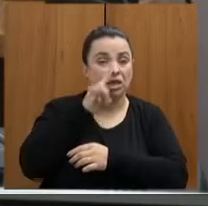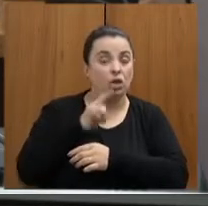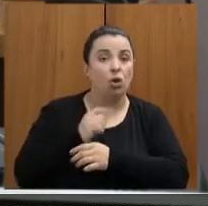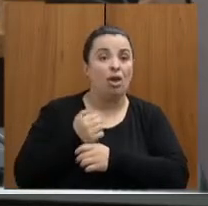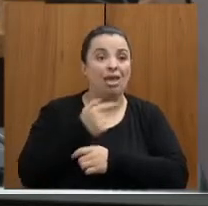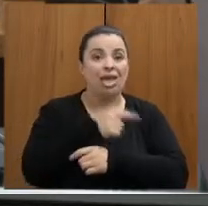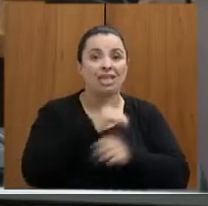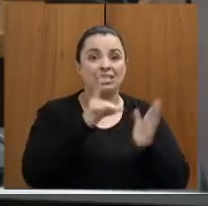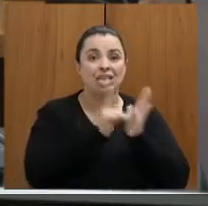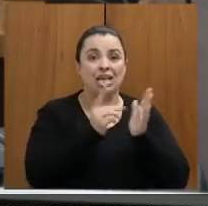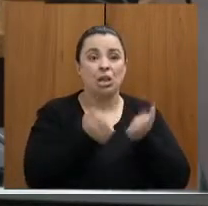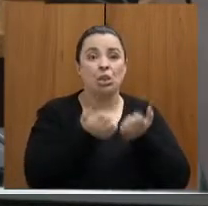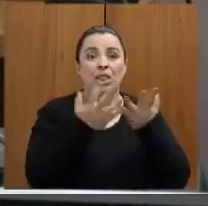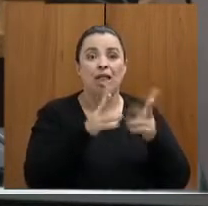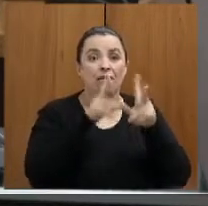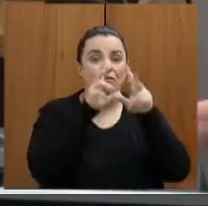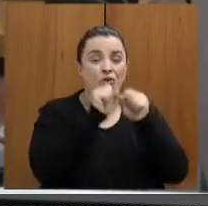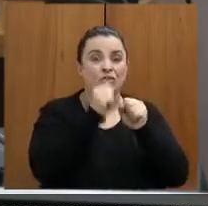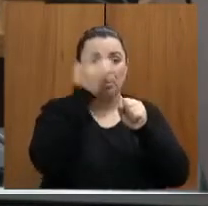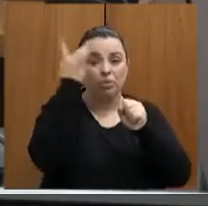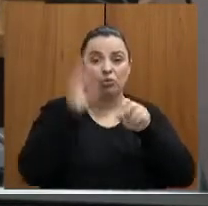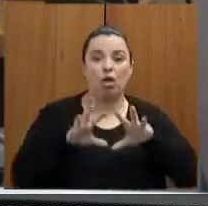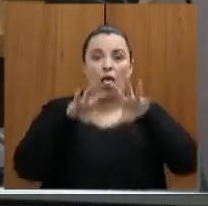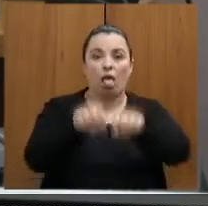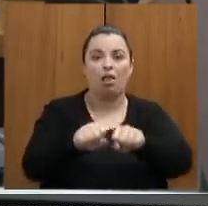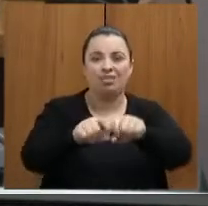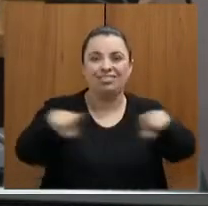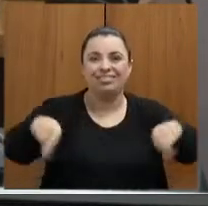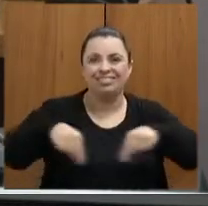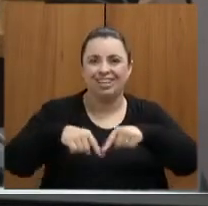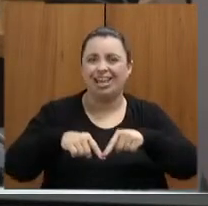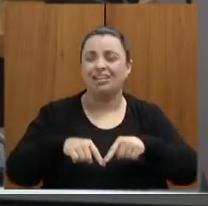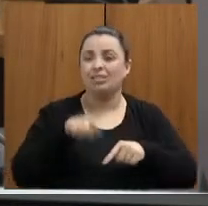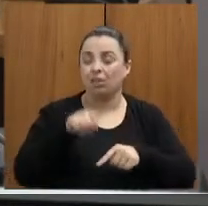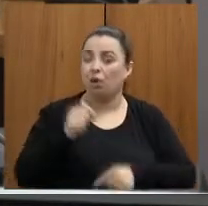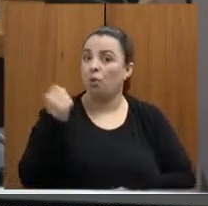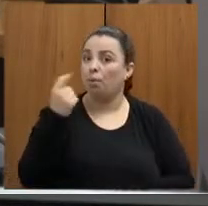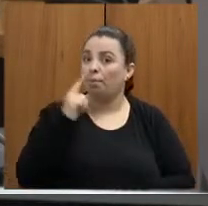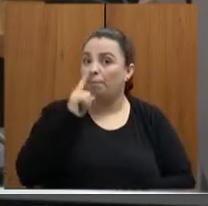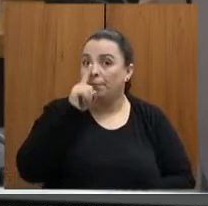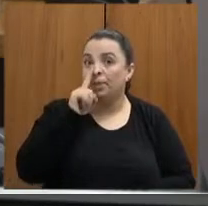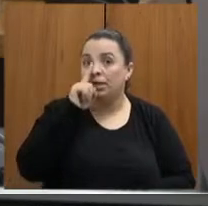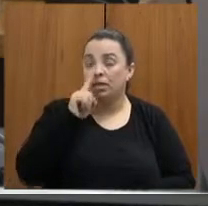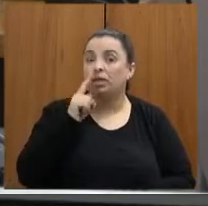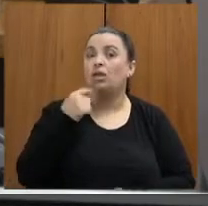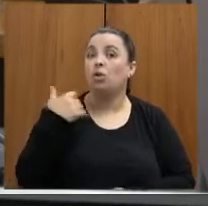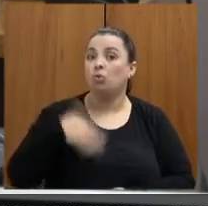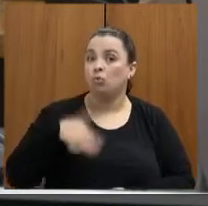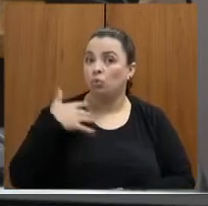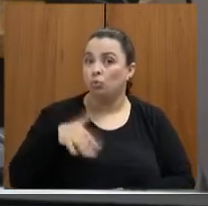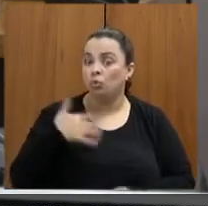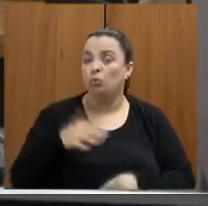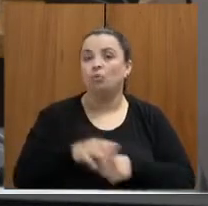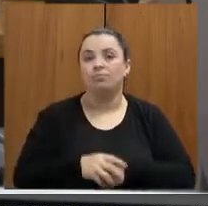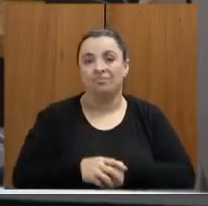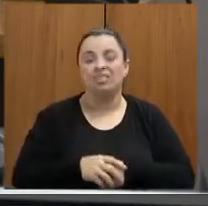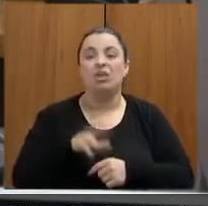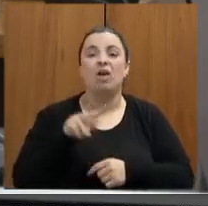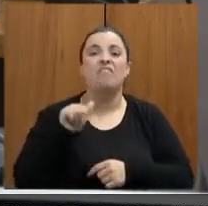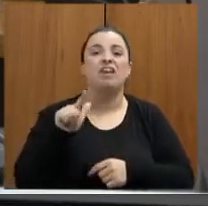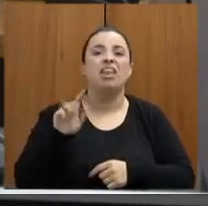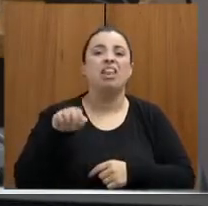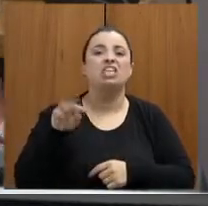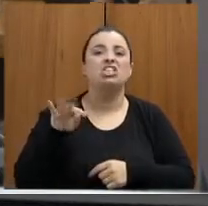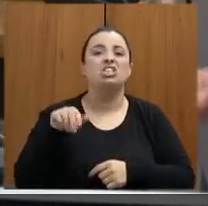terras que são um problema muito grande até a gente teve conversando que com a própria na Valentina Valentim colocou se é contrário esse